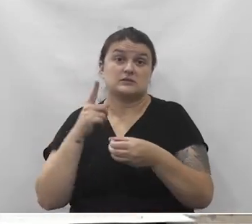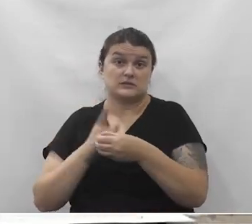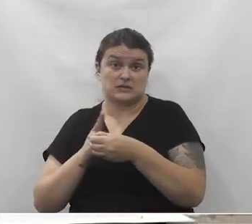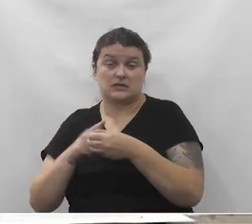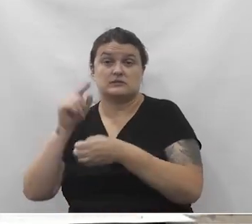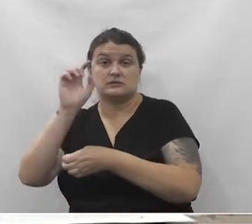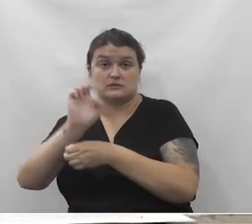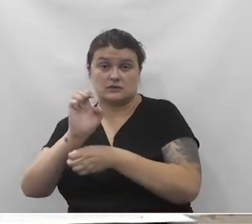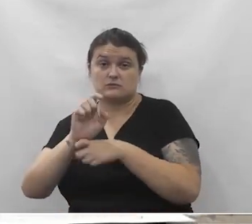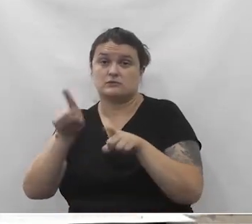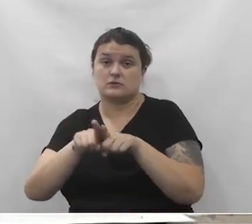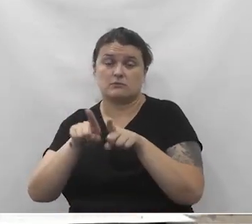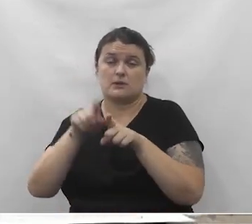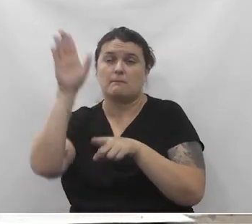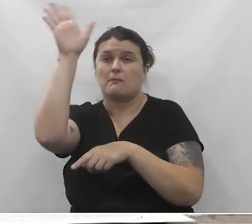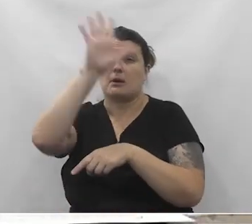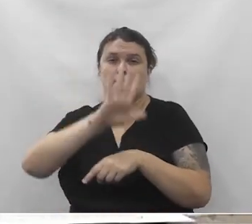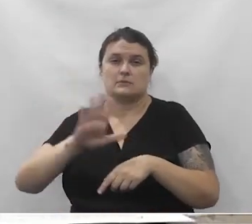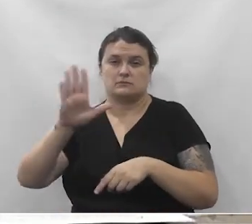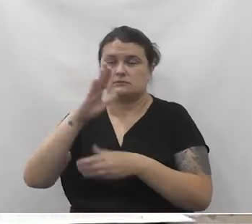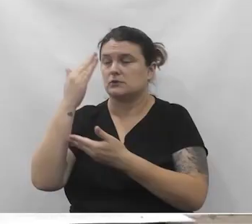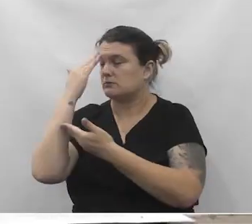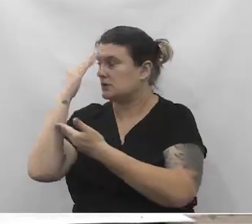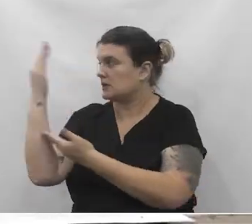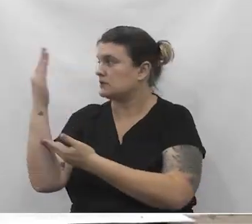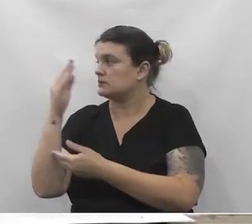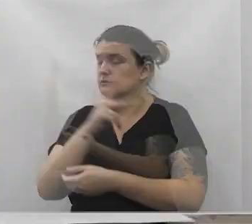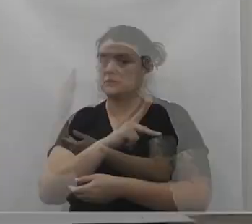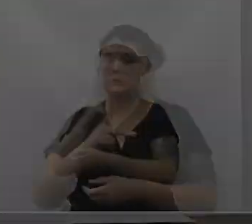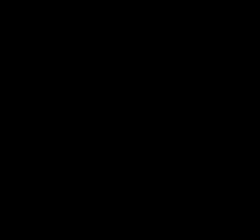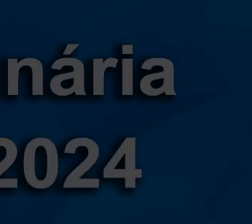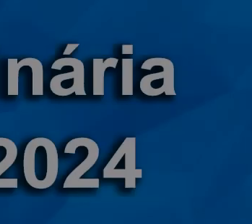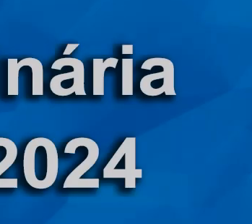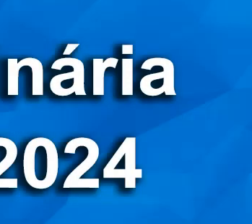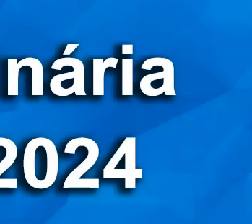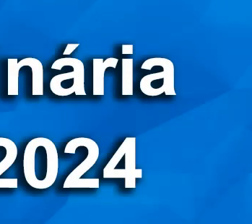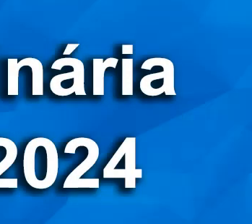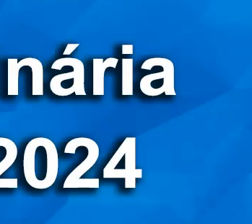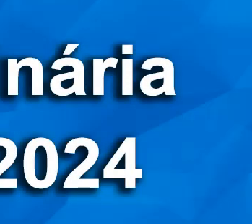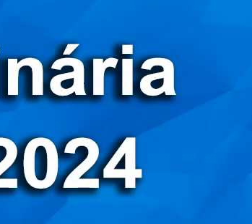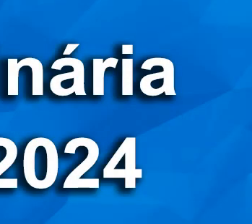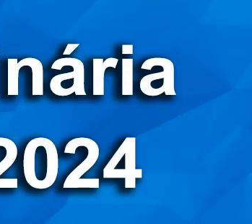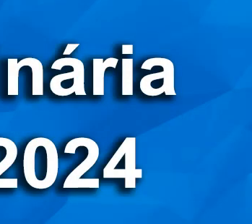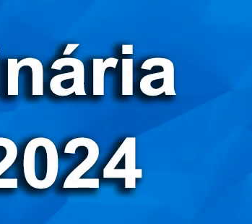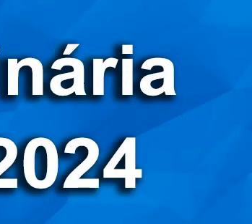município no nosso estado mas como no nosso país seria isso presidente uma boa noite a todos